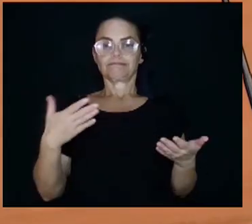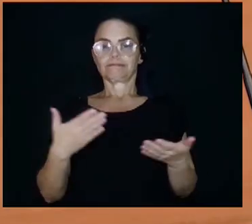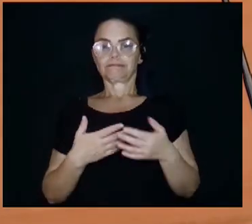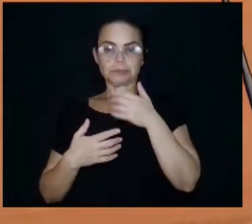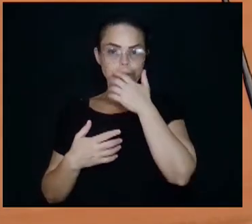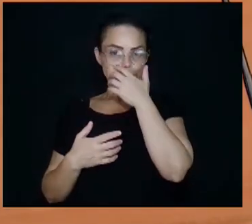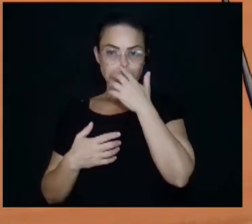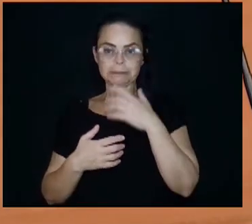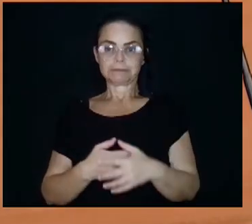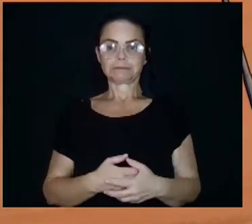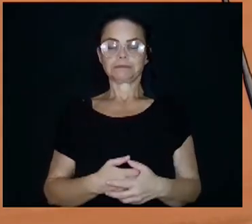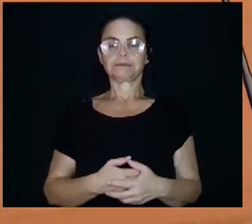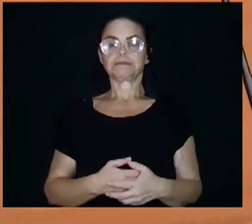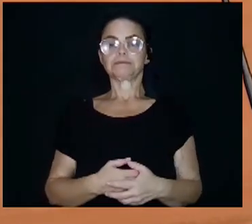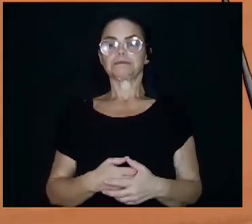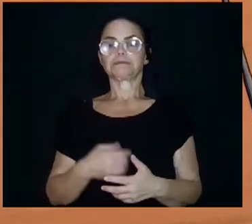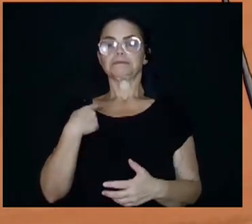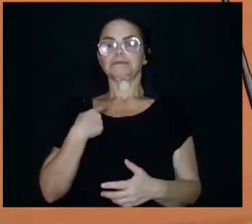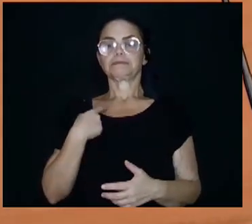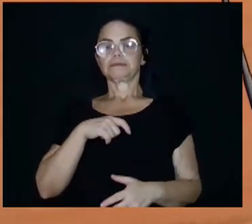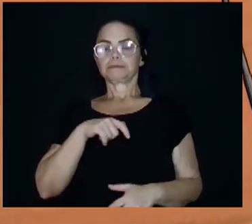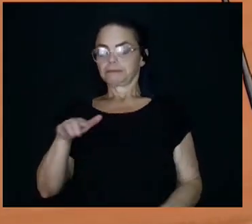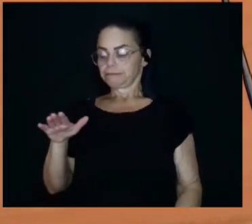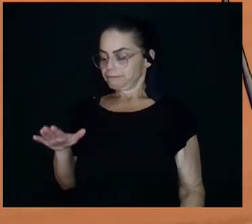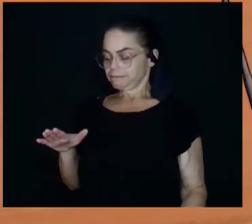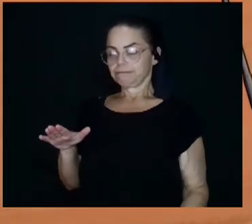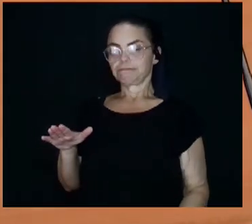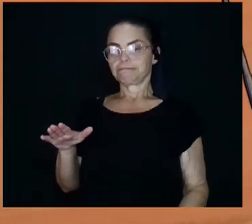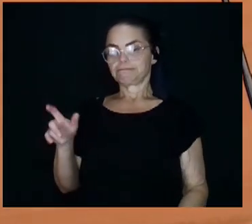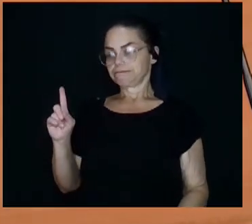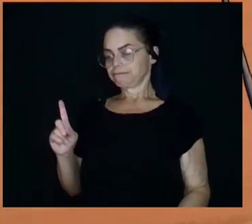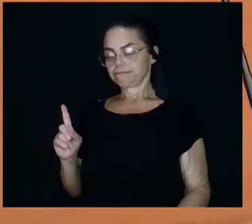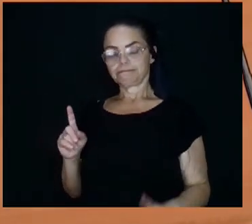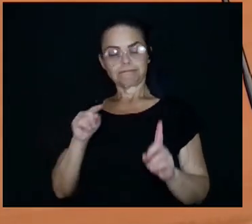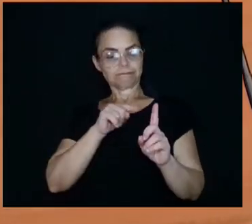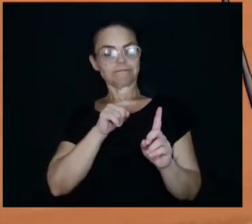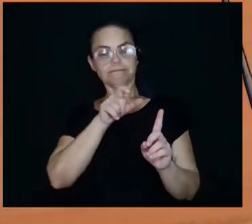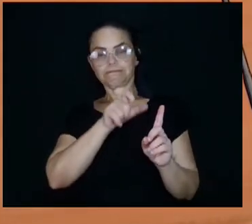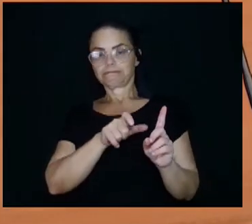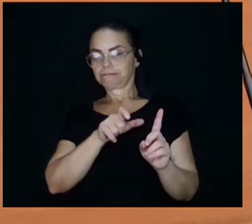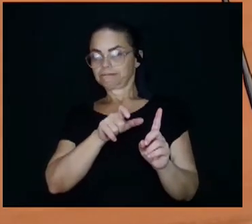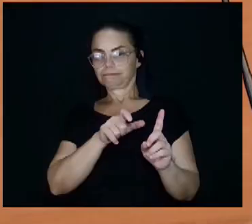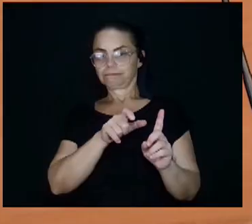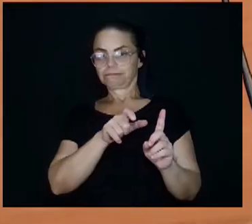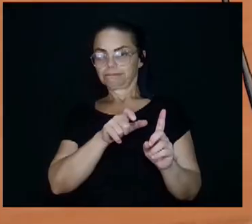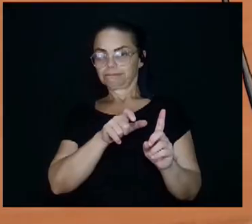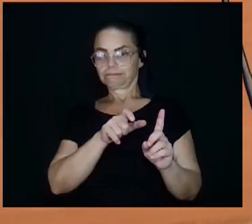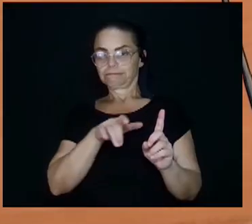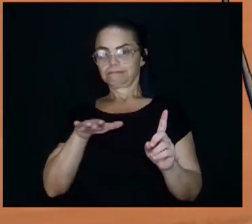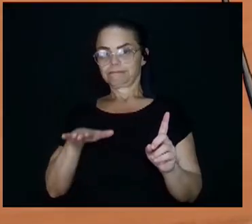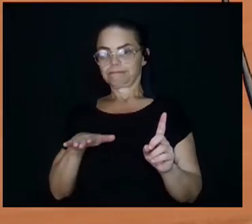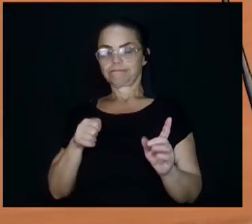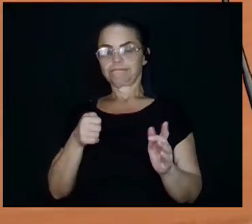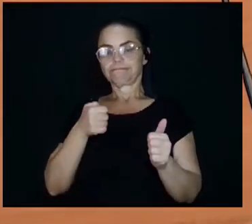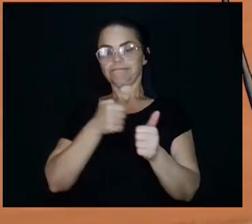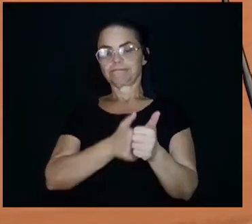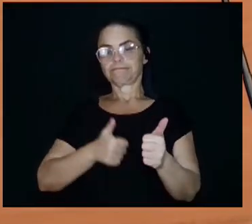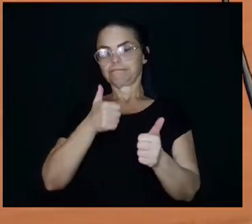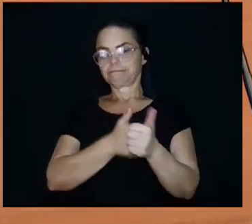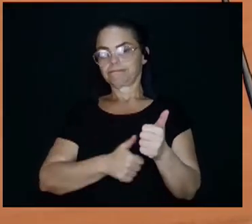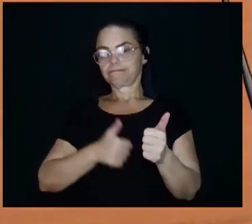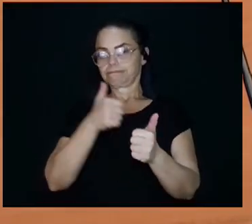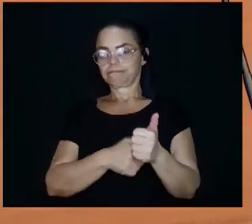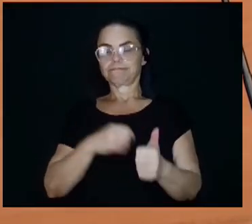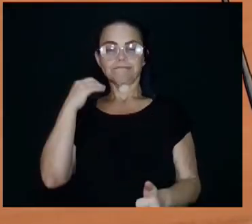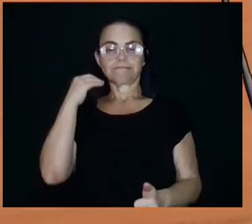diz que aquela criança, se aquela criança vai ou não ser persistente. Não há nenhum teste, não há nada que diga